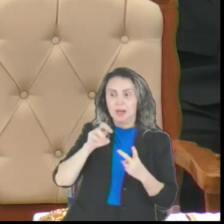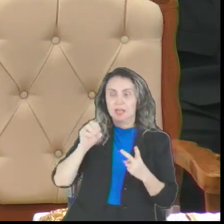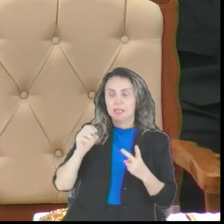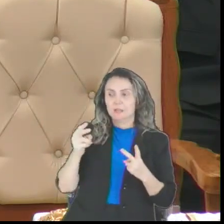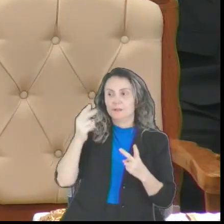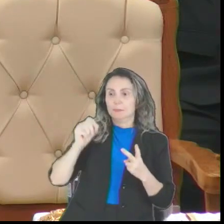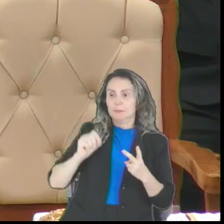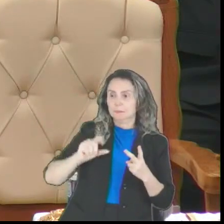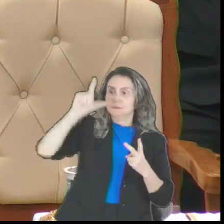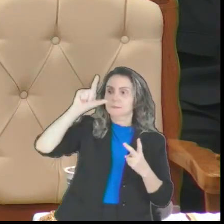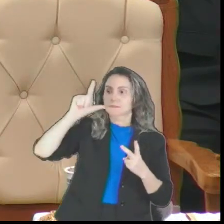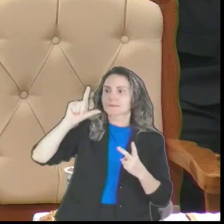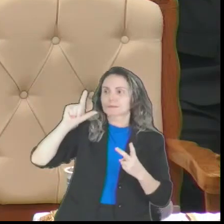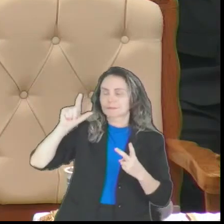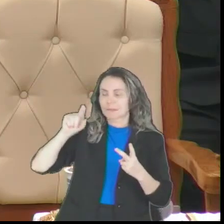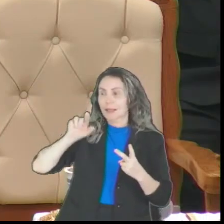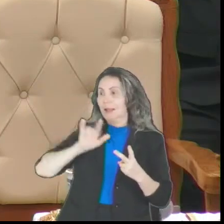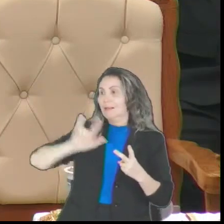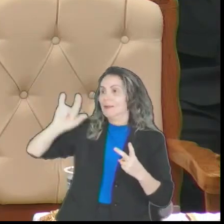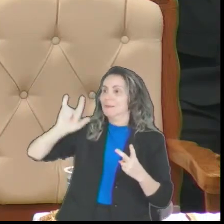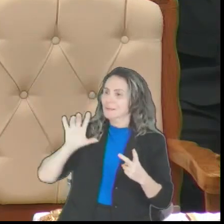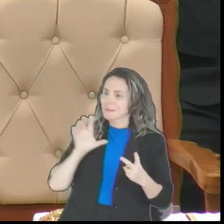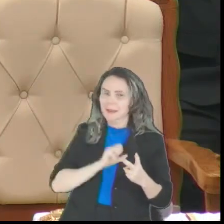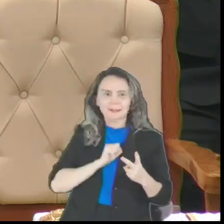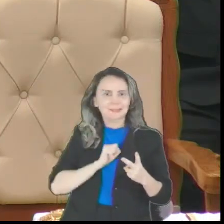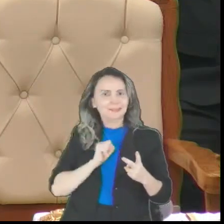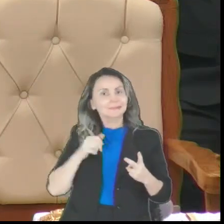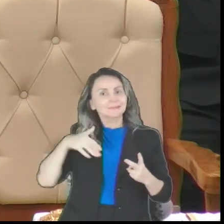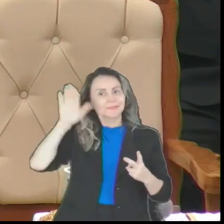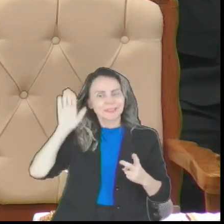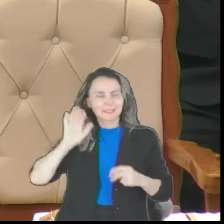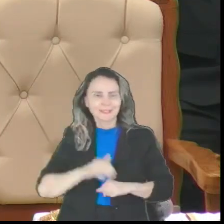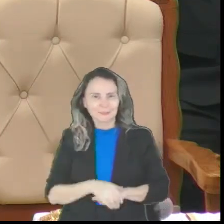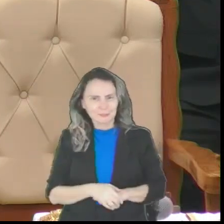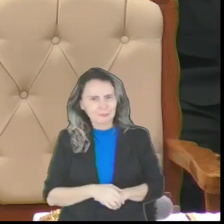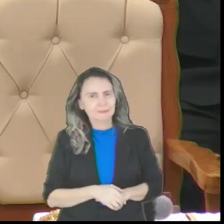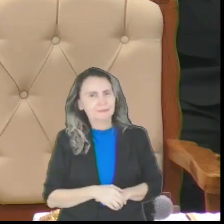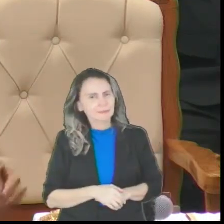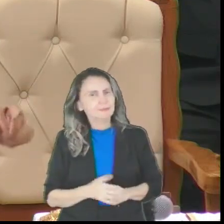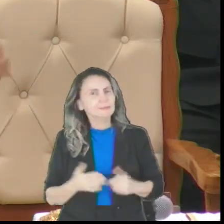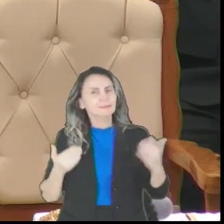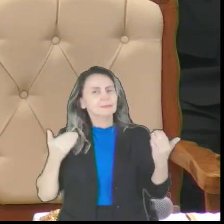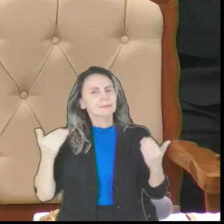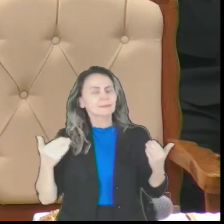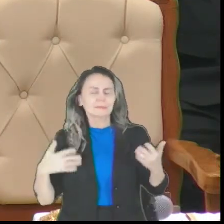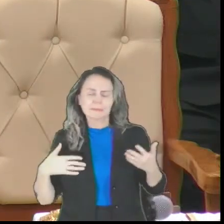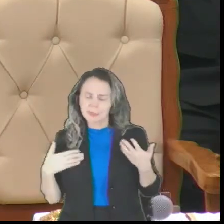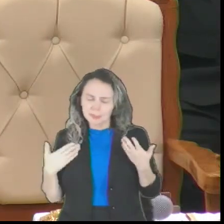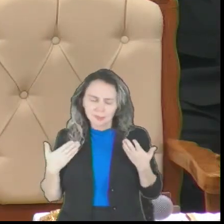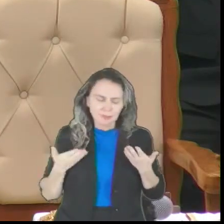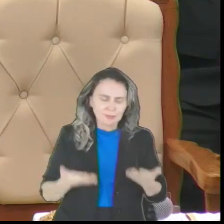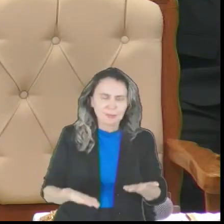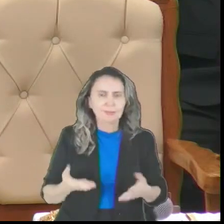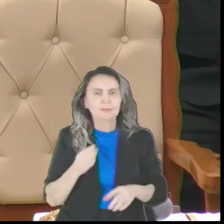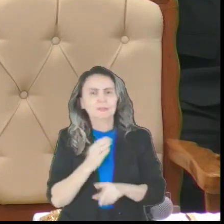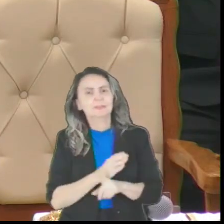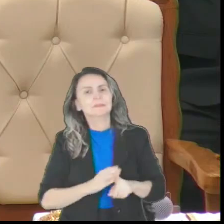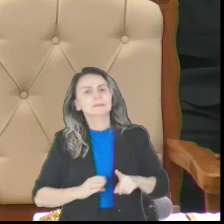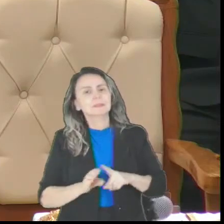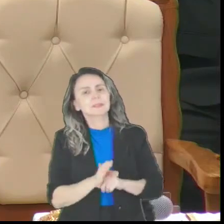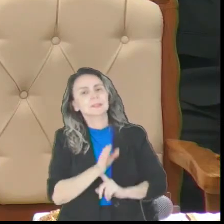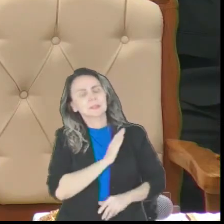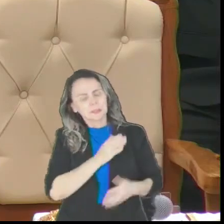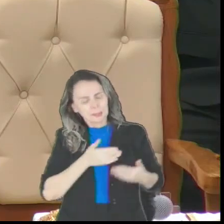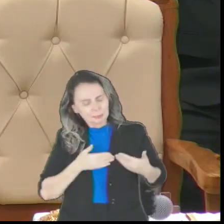ciência que os pecados foram perdoados, quando chega no culto, abre o coração e agradece àquele que perdoou os